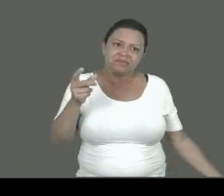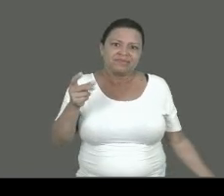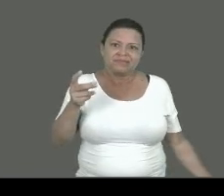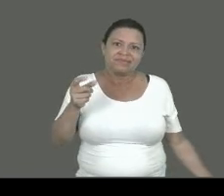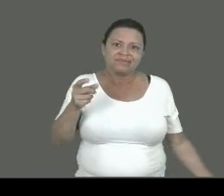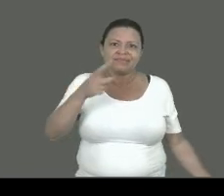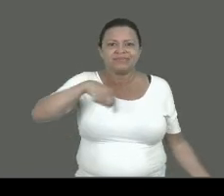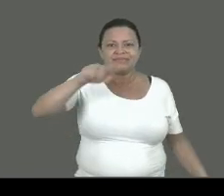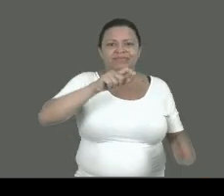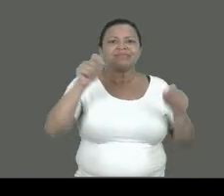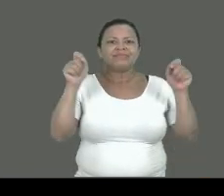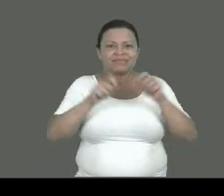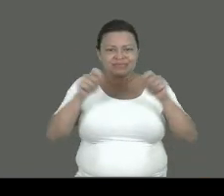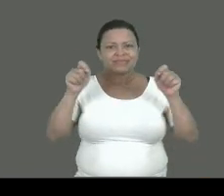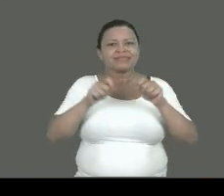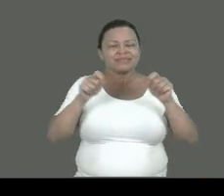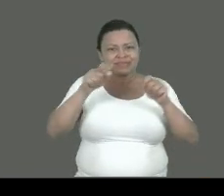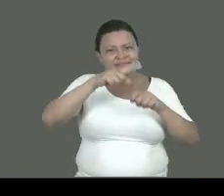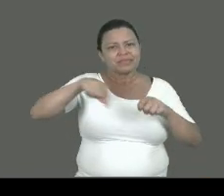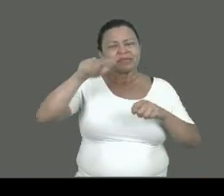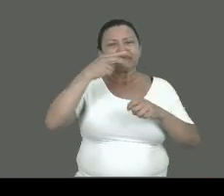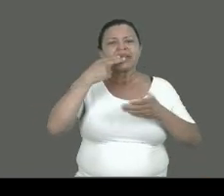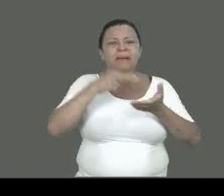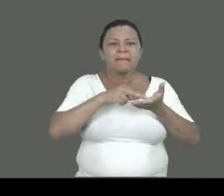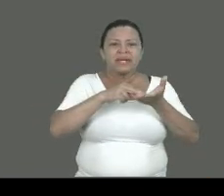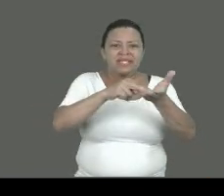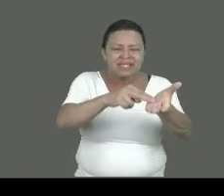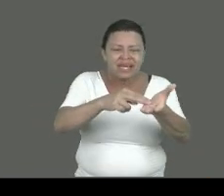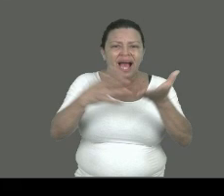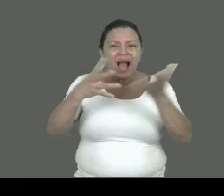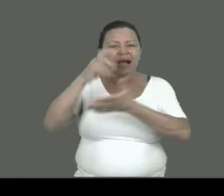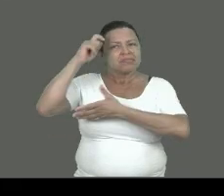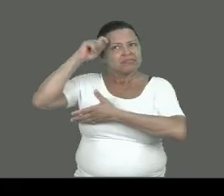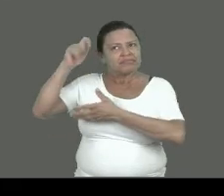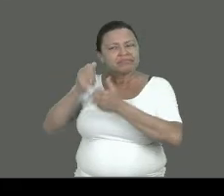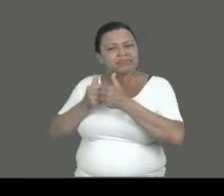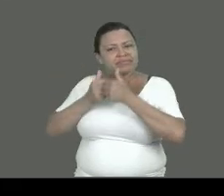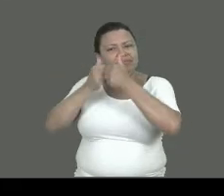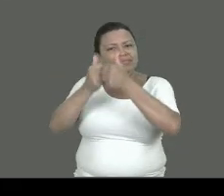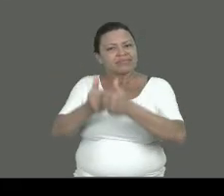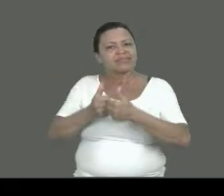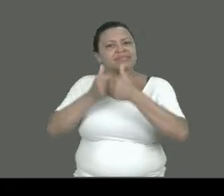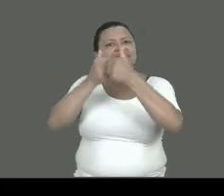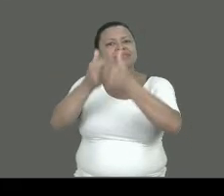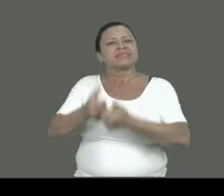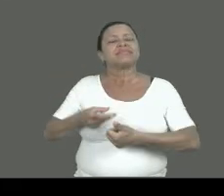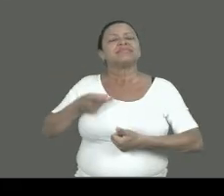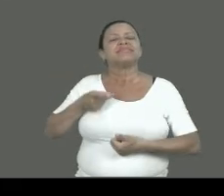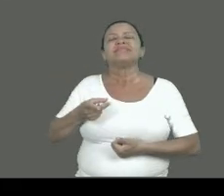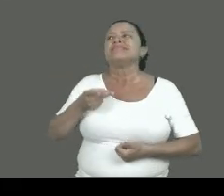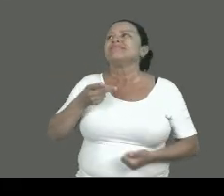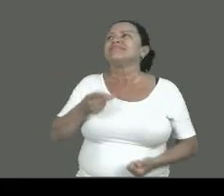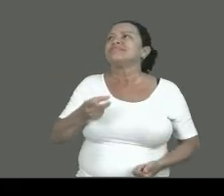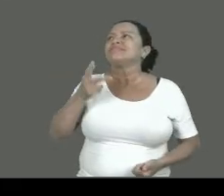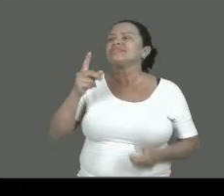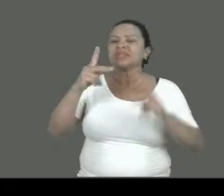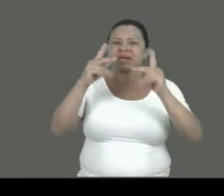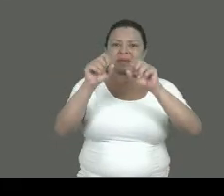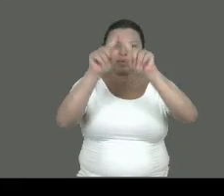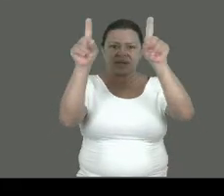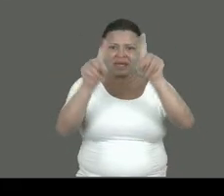que possamos, através dessa mensagem, seguirmos a nossa jornada com muita